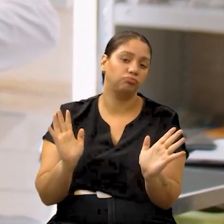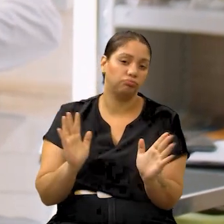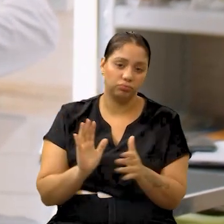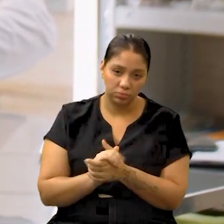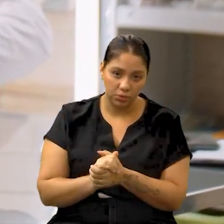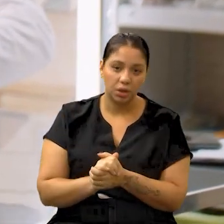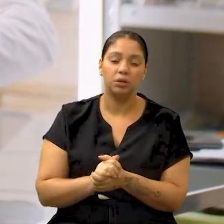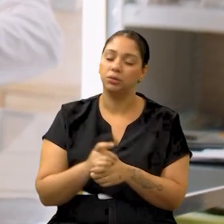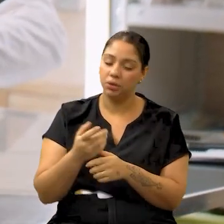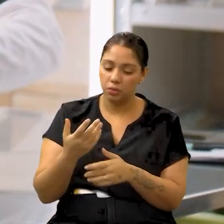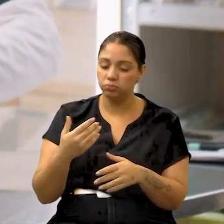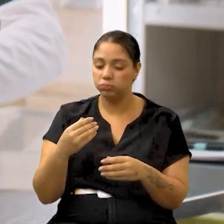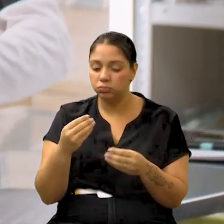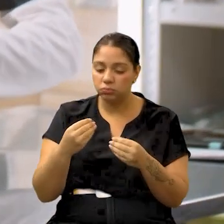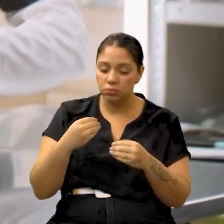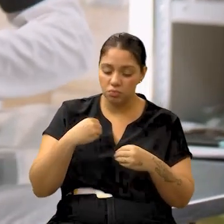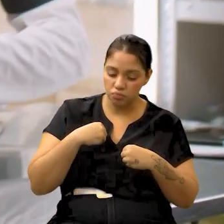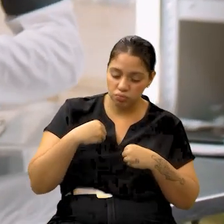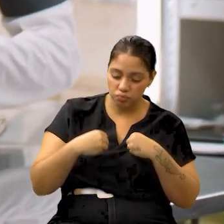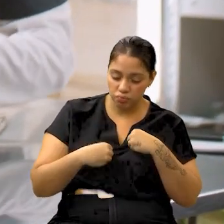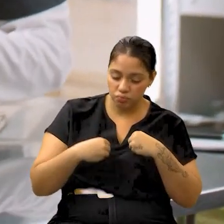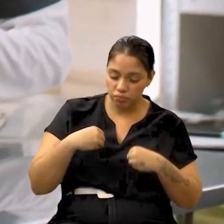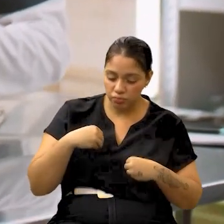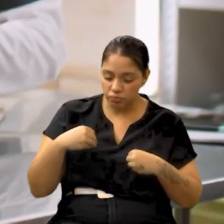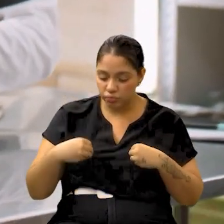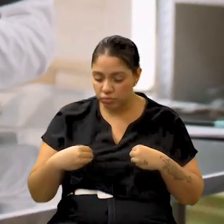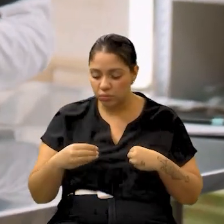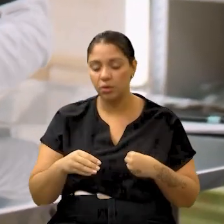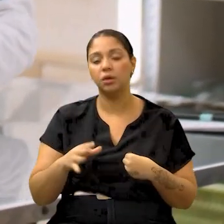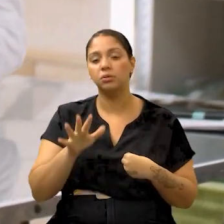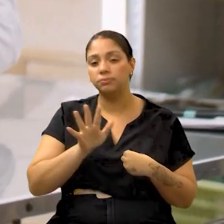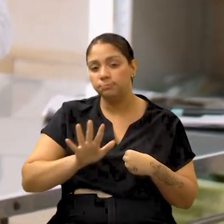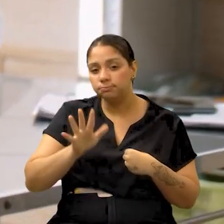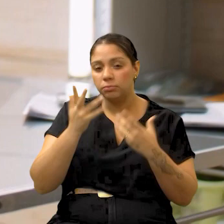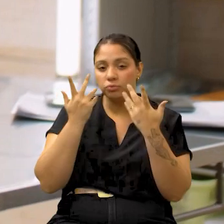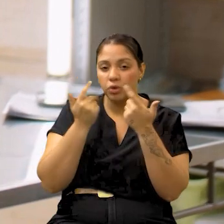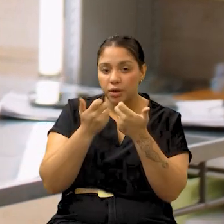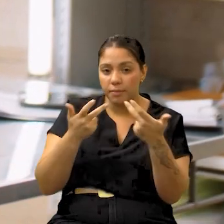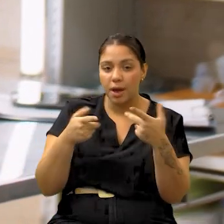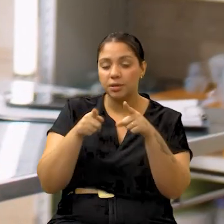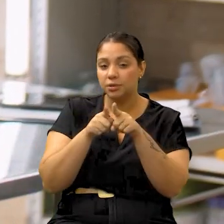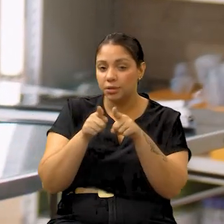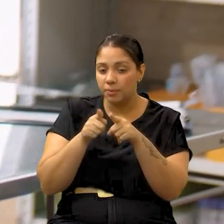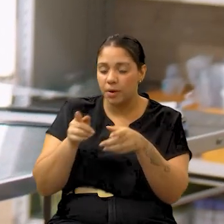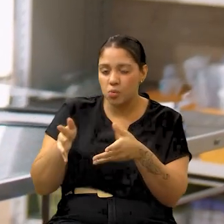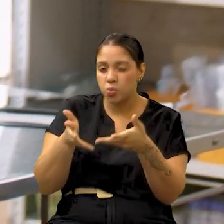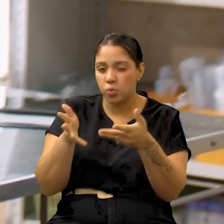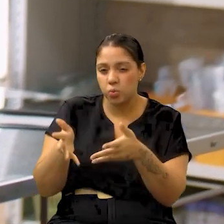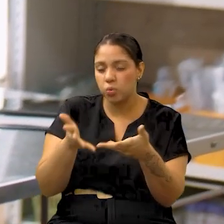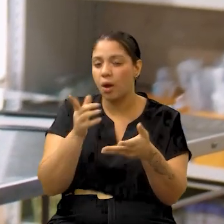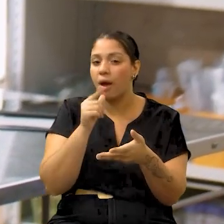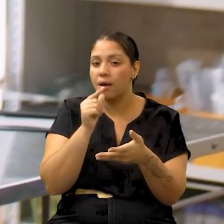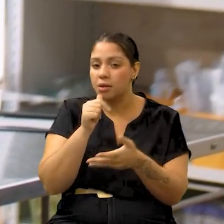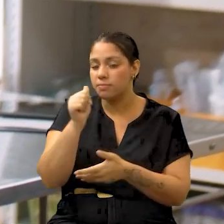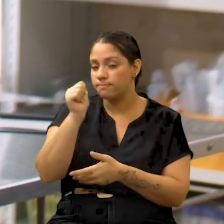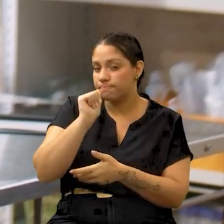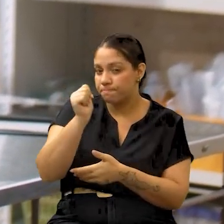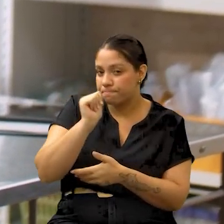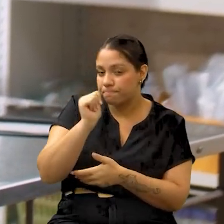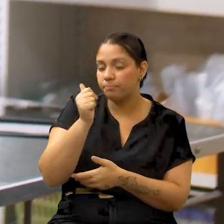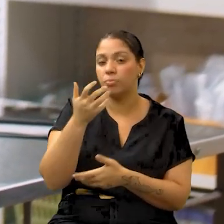constante. Então, o check-up para avaliação do paciente, favorecer a ingestão de água